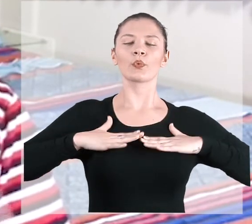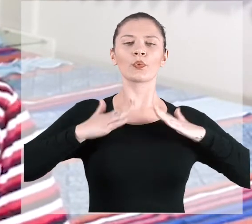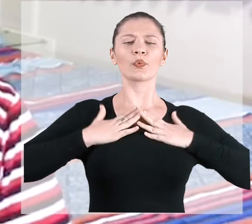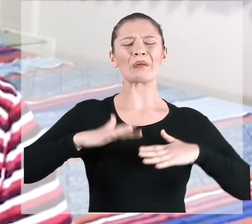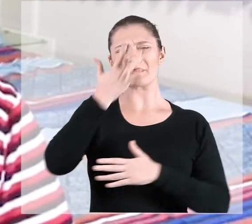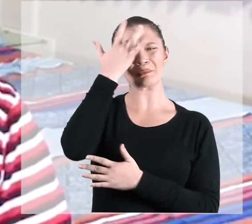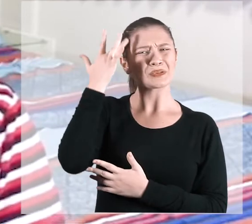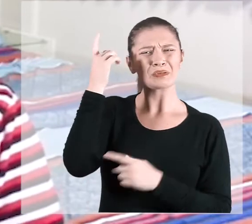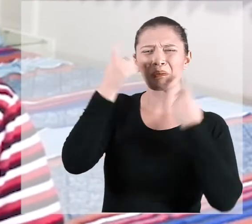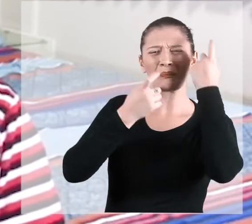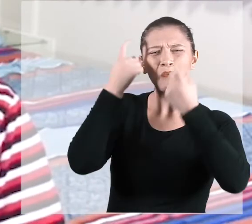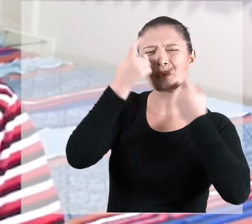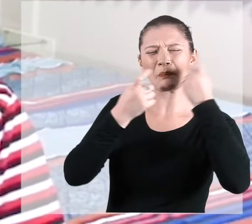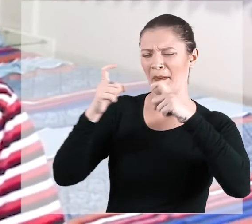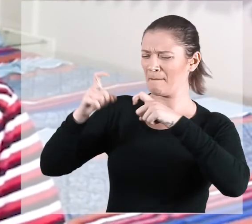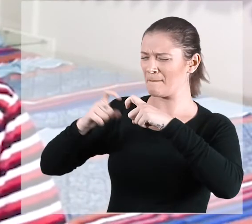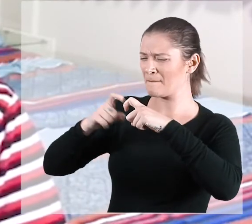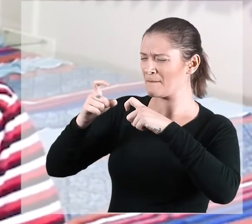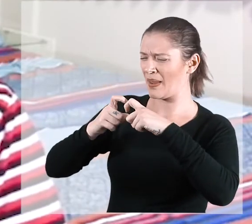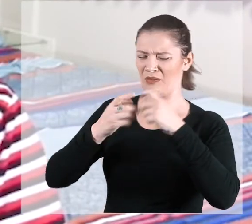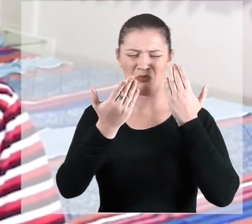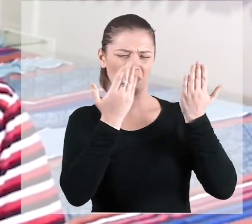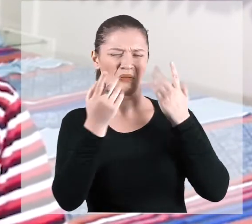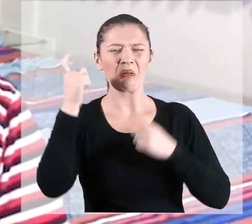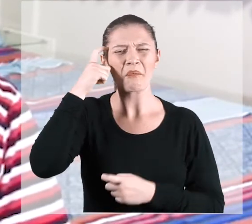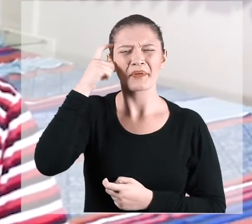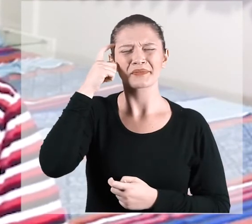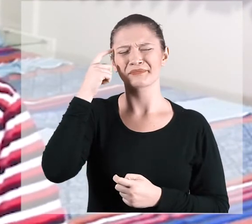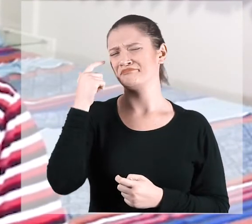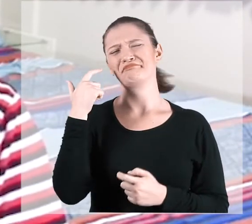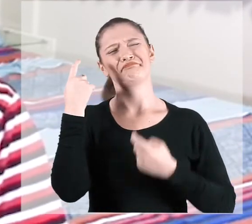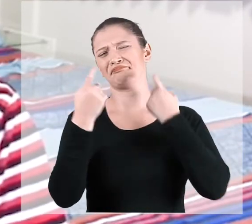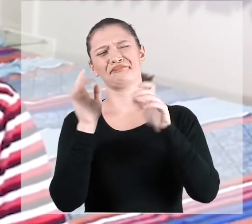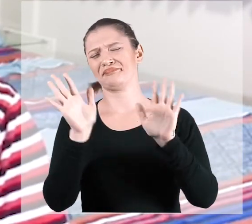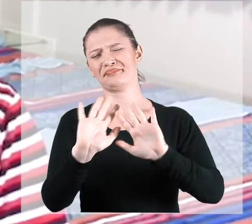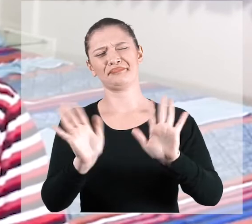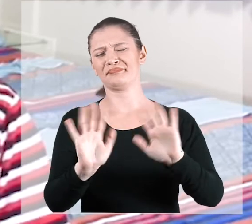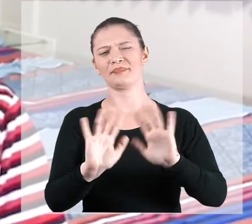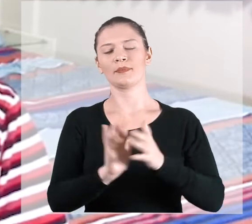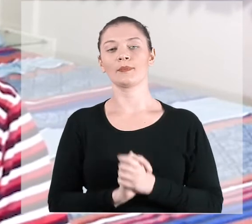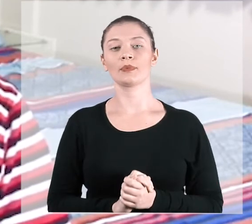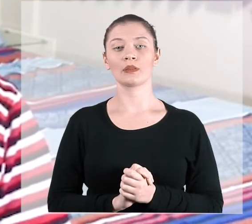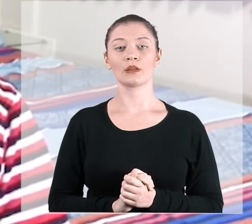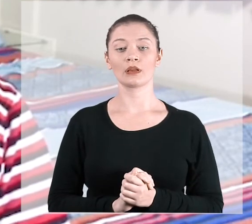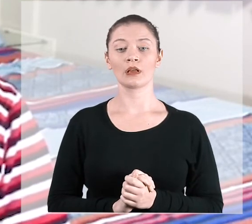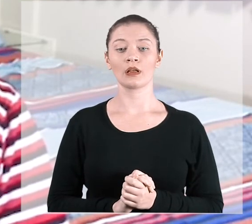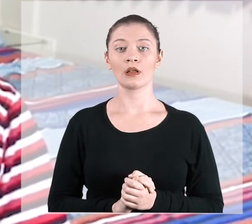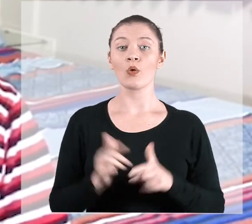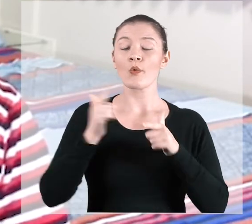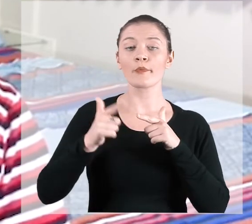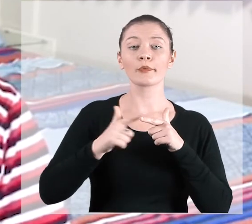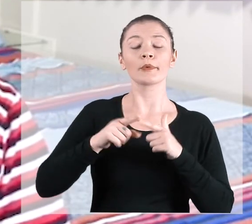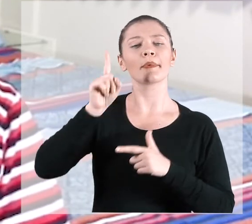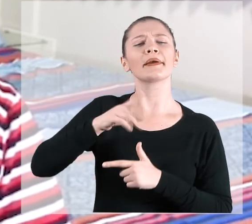estão preocupadas com o que o médico está pensando, com o que o psicólogo está pensando. A questão aqui é saber o que